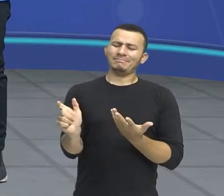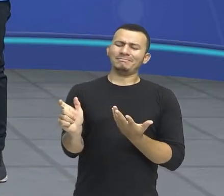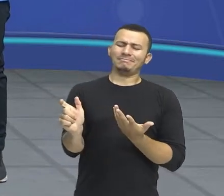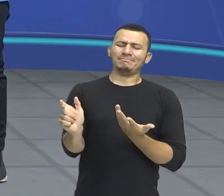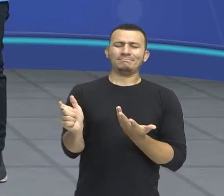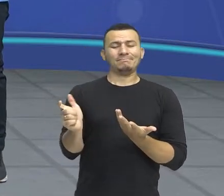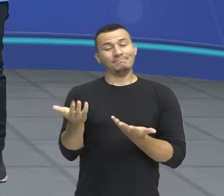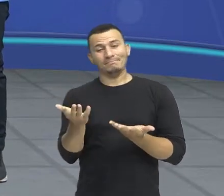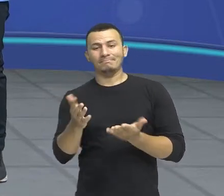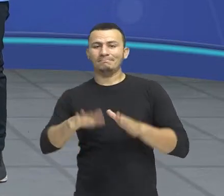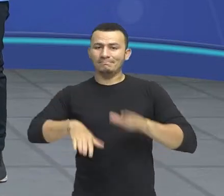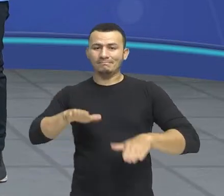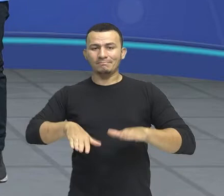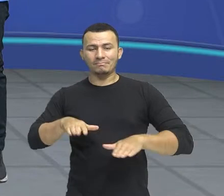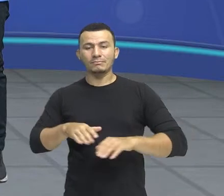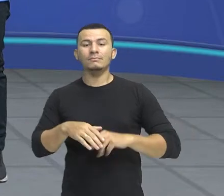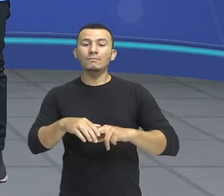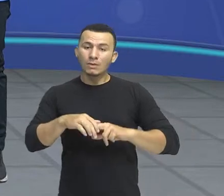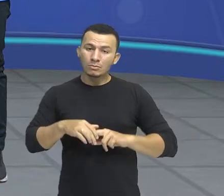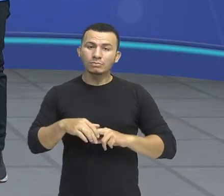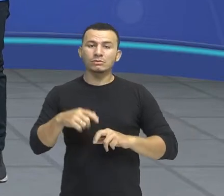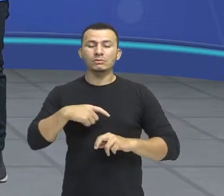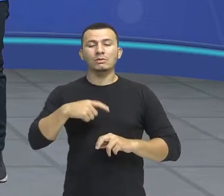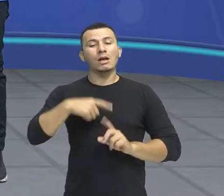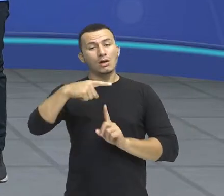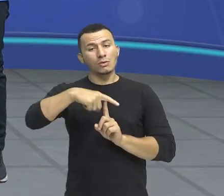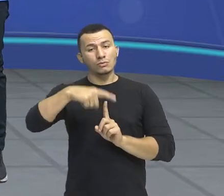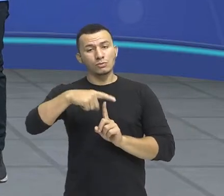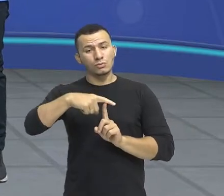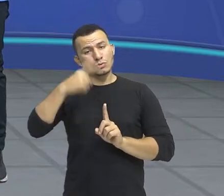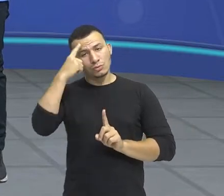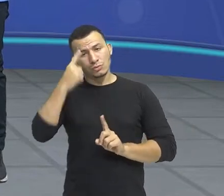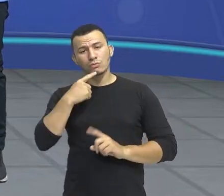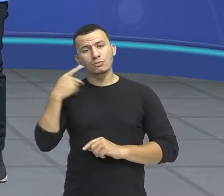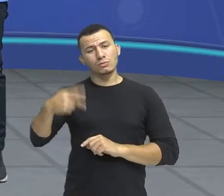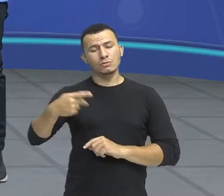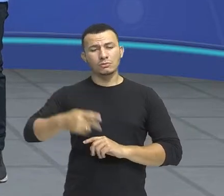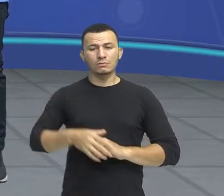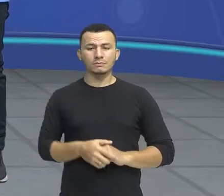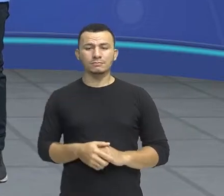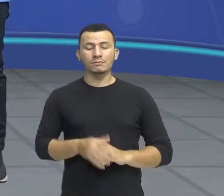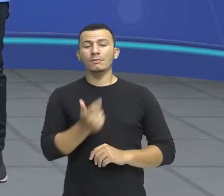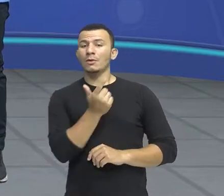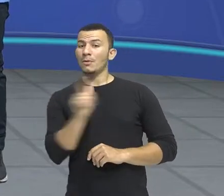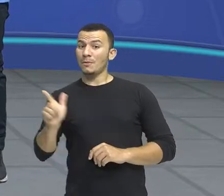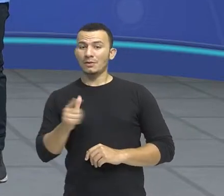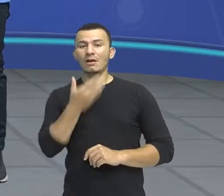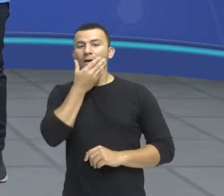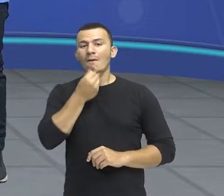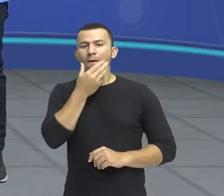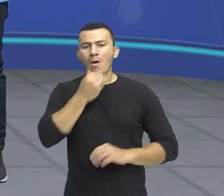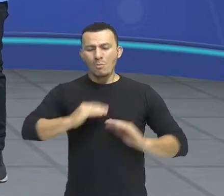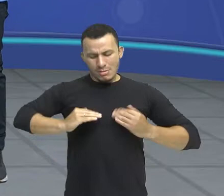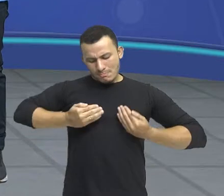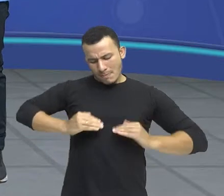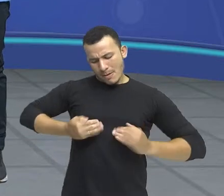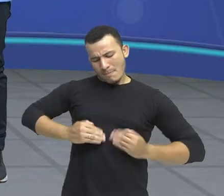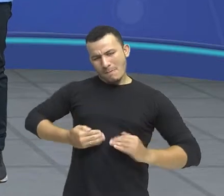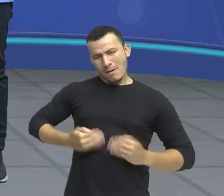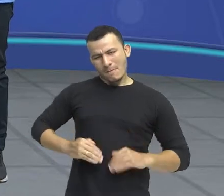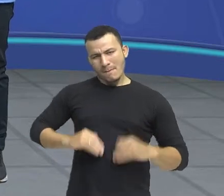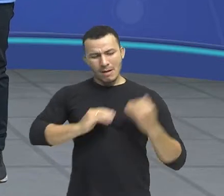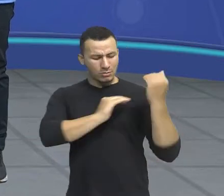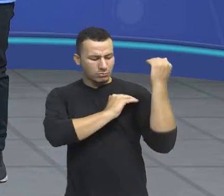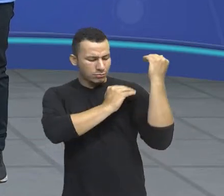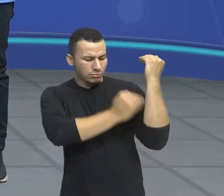pejorativo. Então, esse daqui é um tipo de estereótipo. Vamos ver aí outro estereótipo do homem sarado, né? A mesma coisa